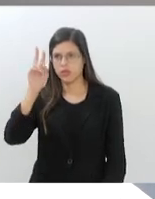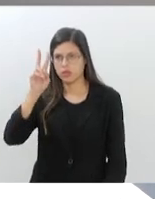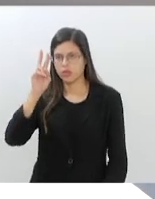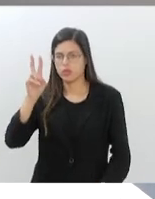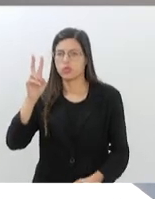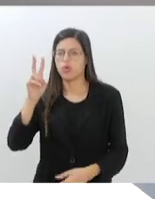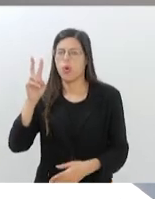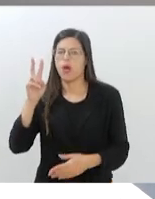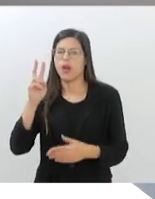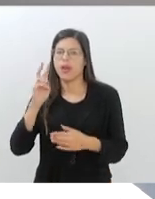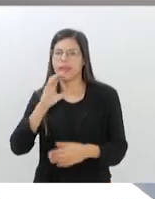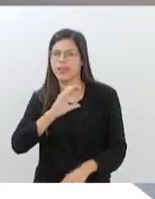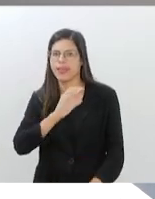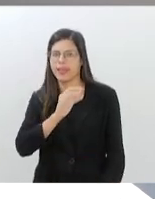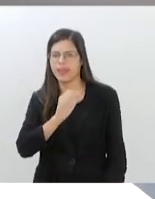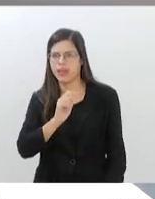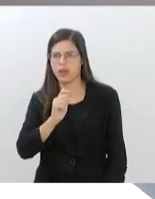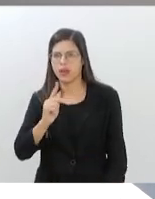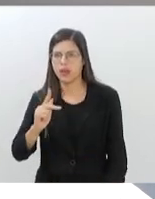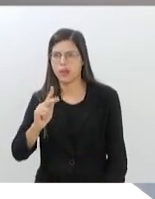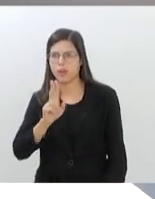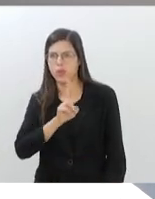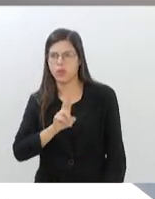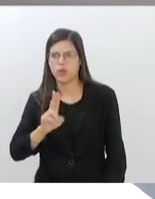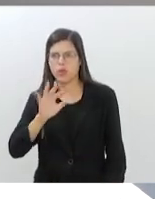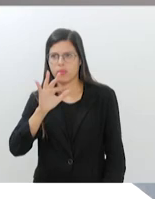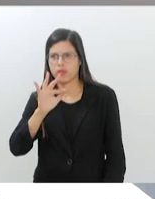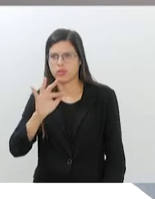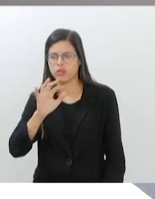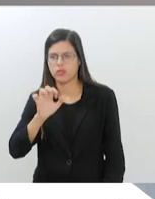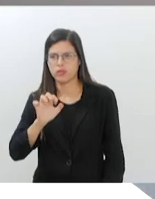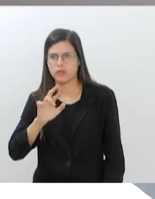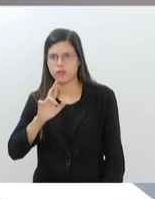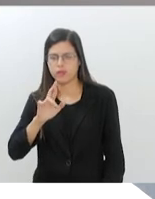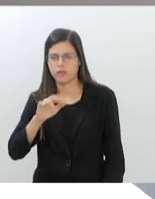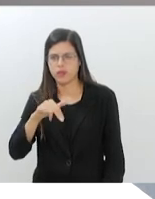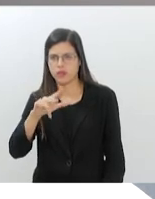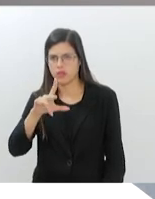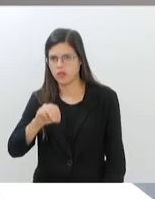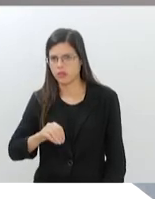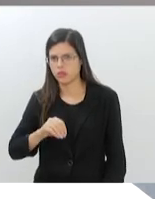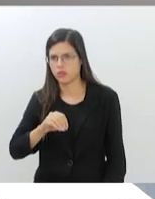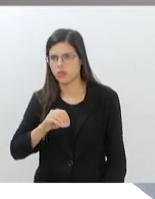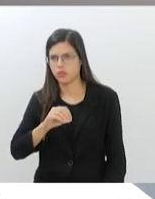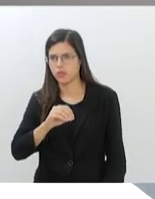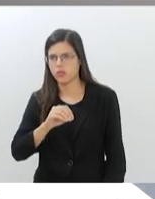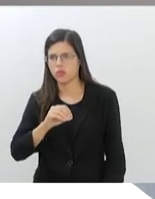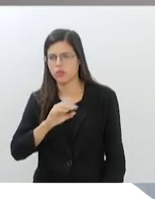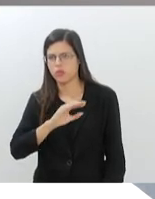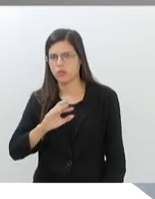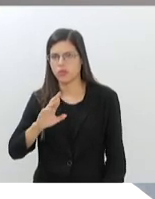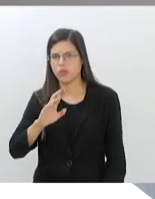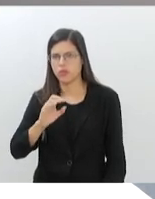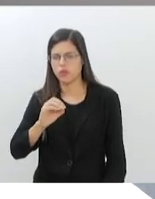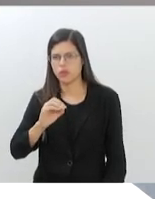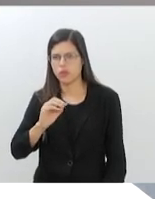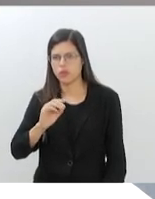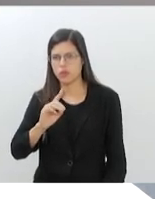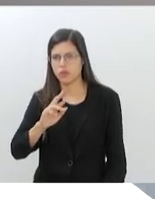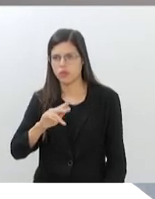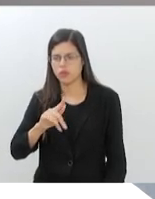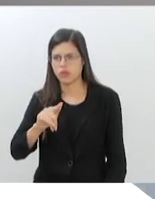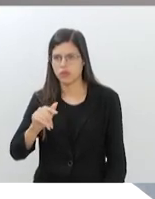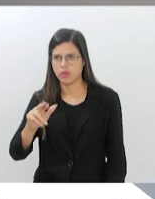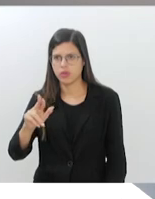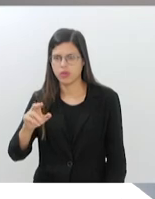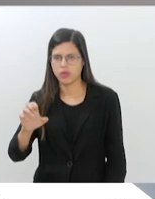werge o nome do Fernando Rodrigues da Silva eu acabei de receber aqui o hino da do cap